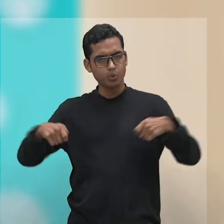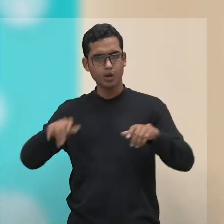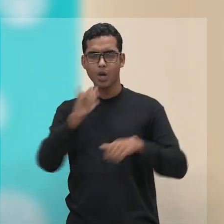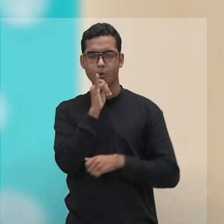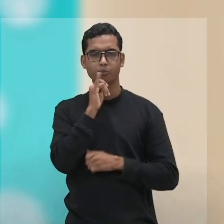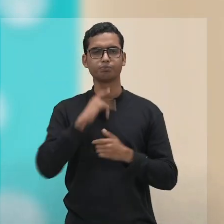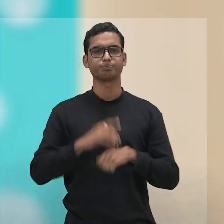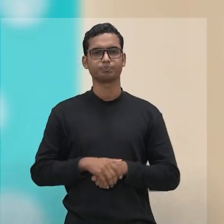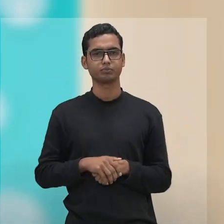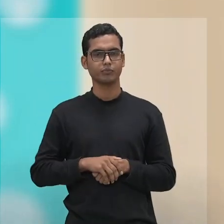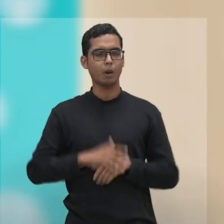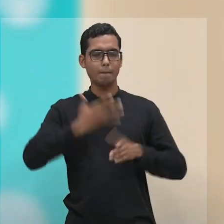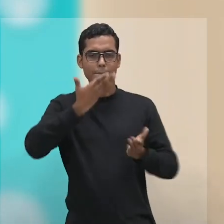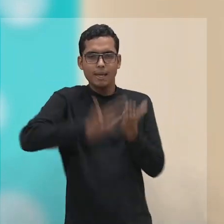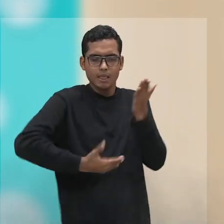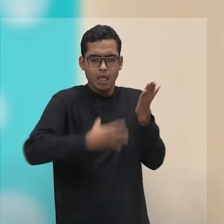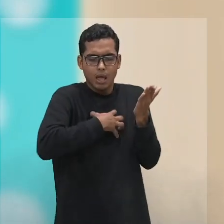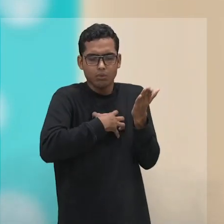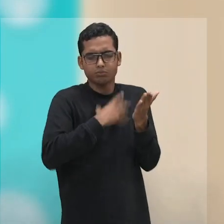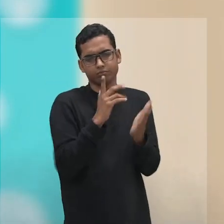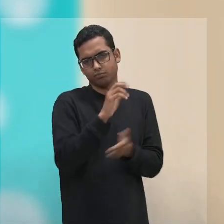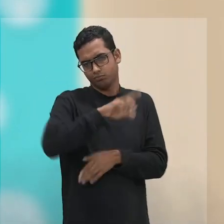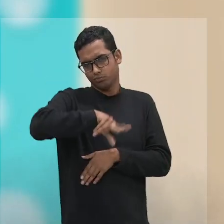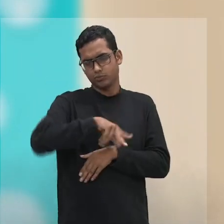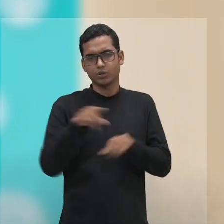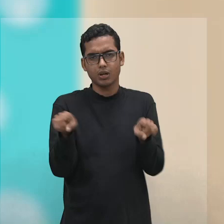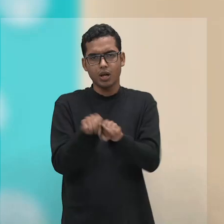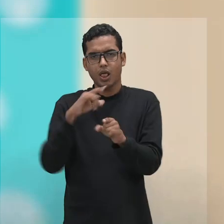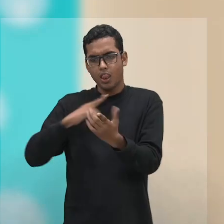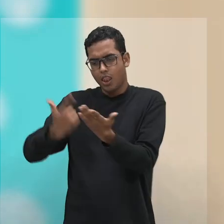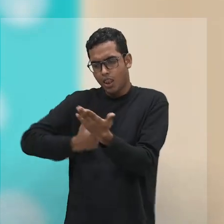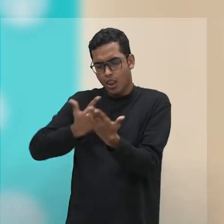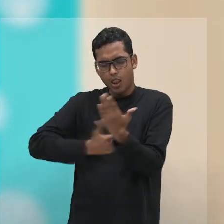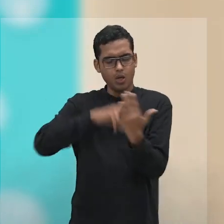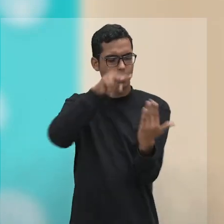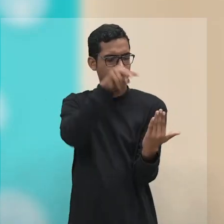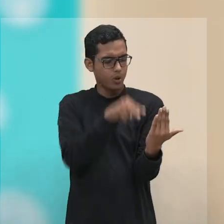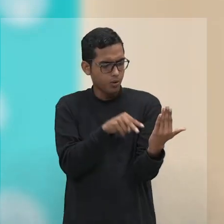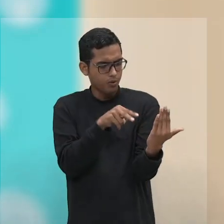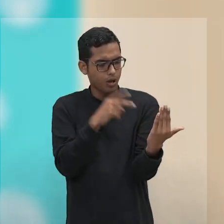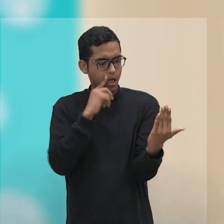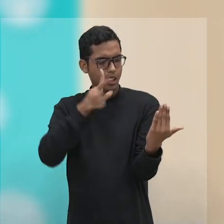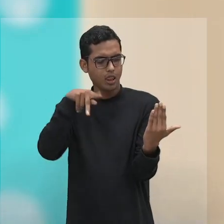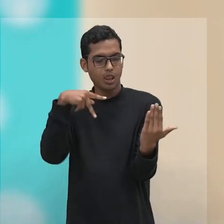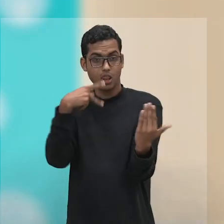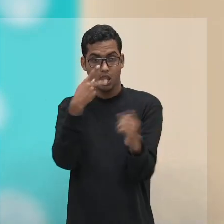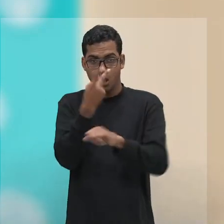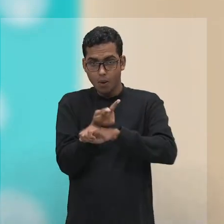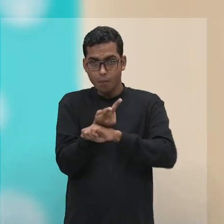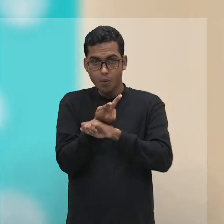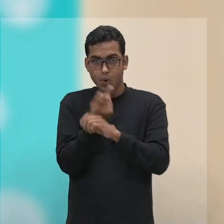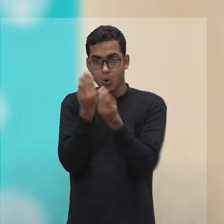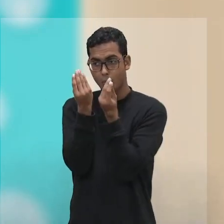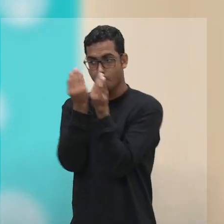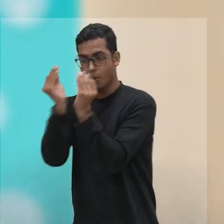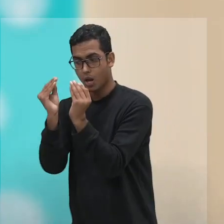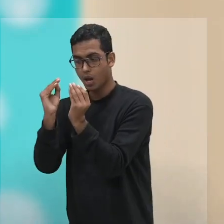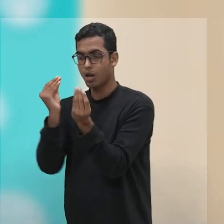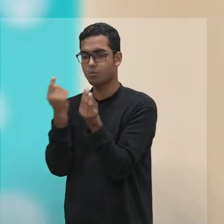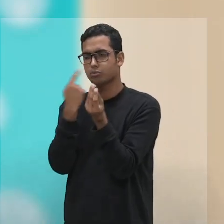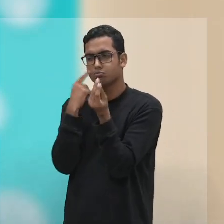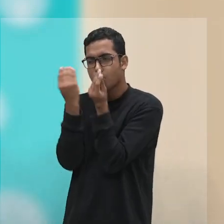e, de repente, eu posso transformar num filme, mas eu posso colocar nesse filme elementos que vão